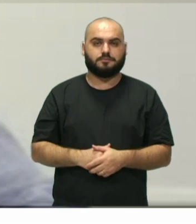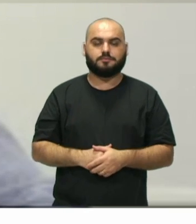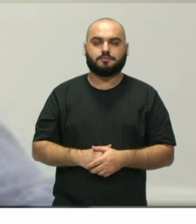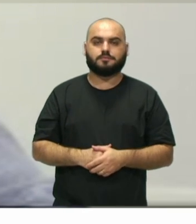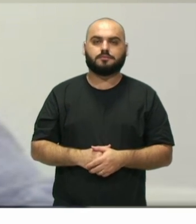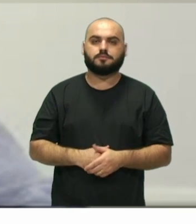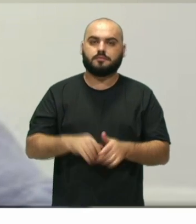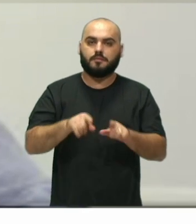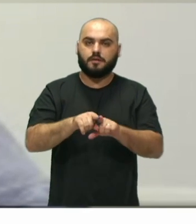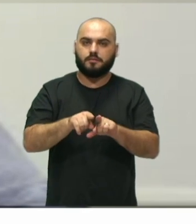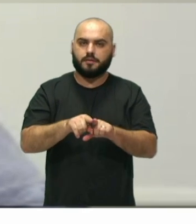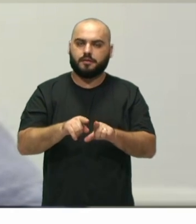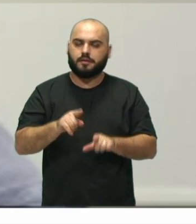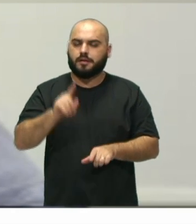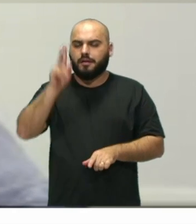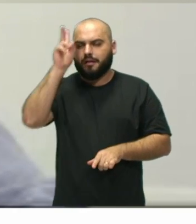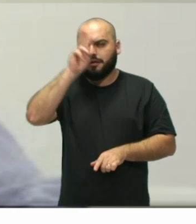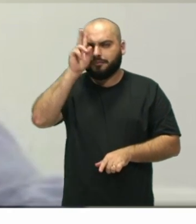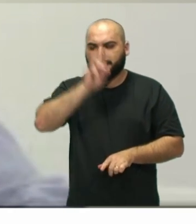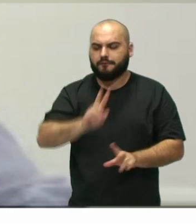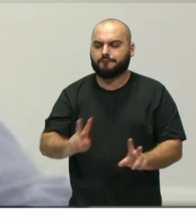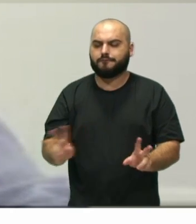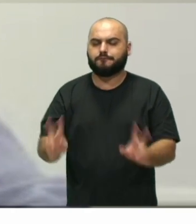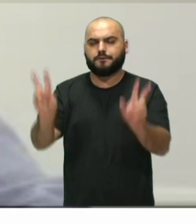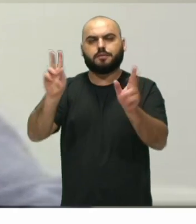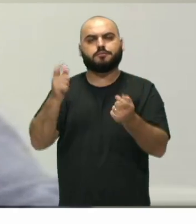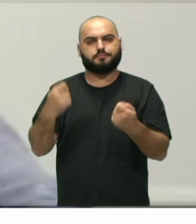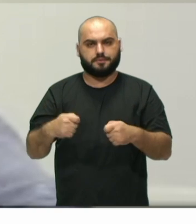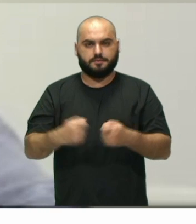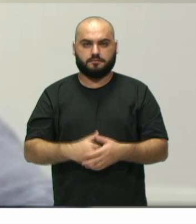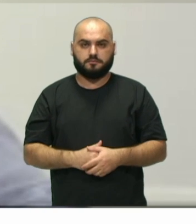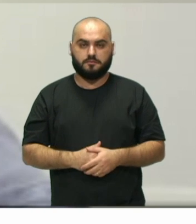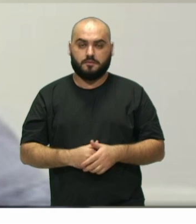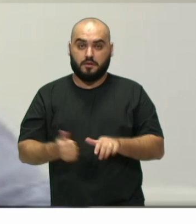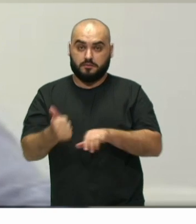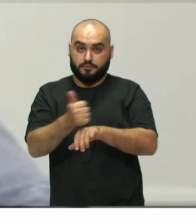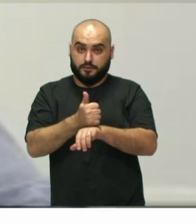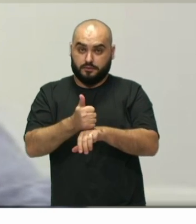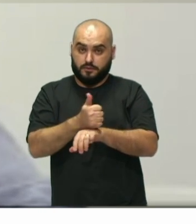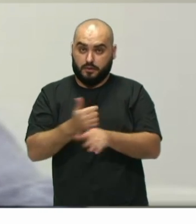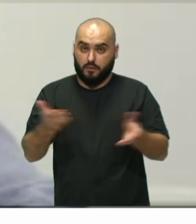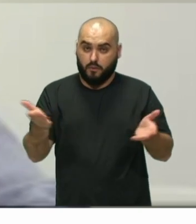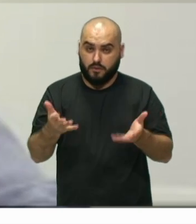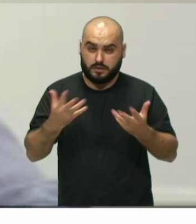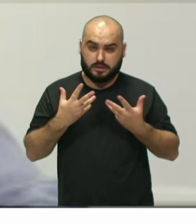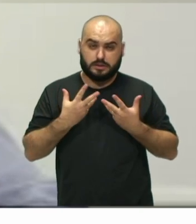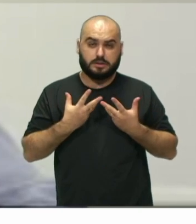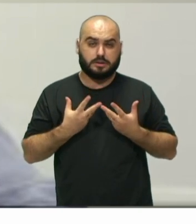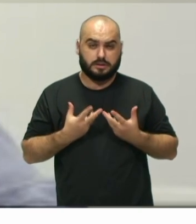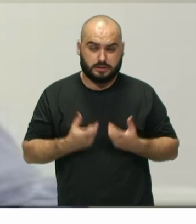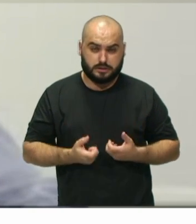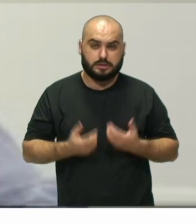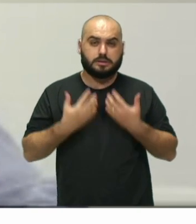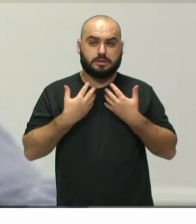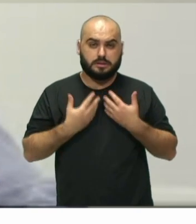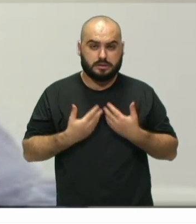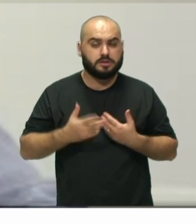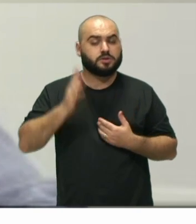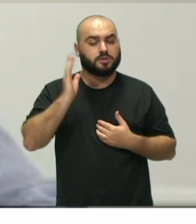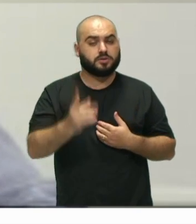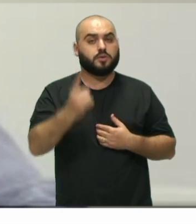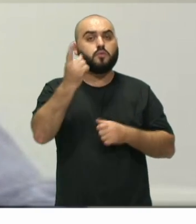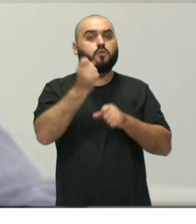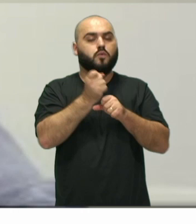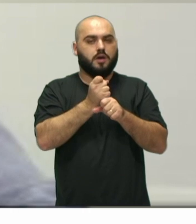também da questão da valorização. Mas, sem dúvida, os profissionais hoje estão muito cansados, né? A gente já está vivendo aí há um ano de